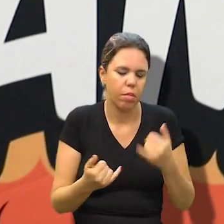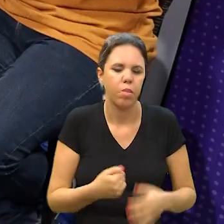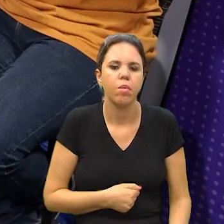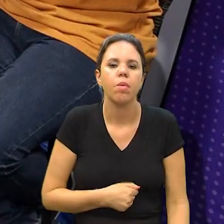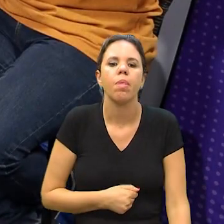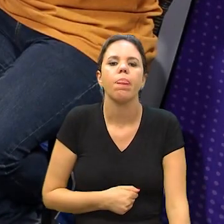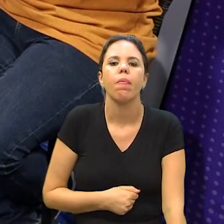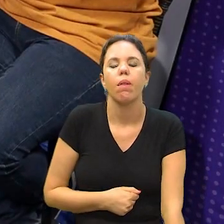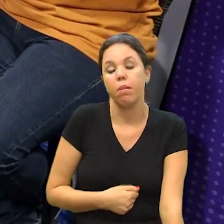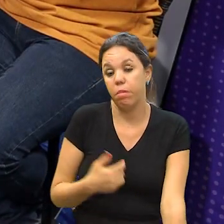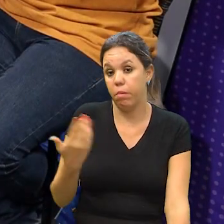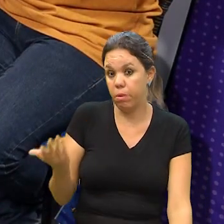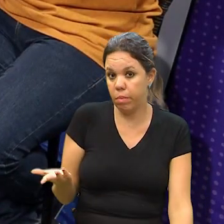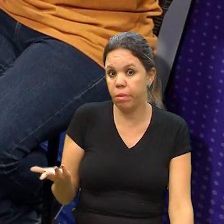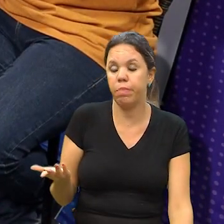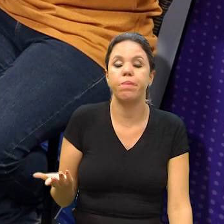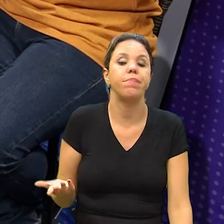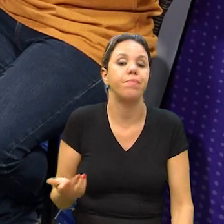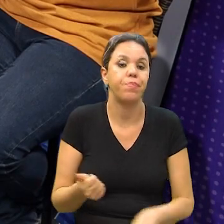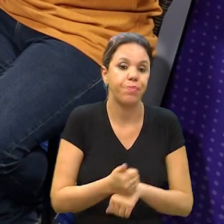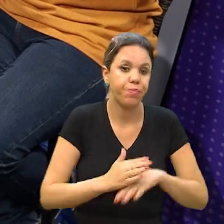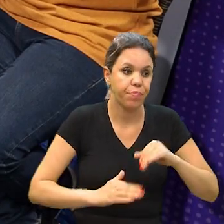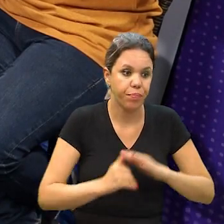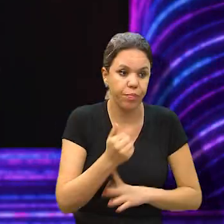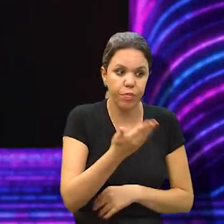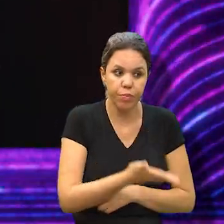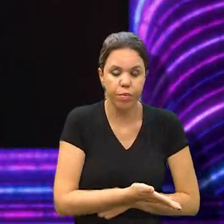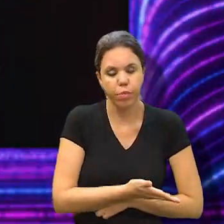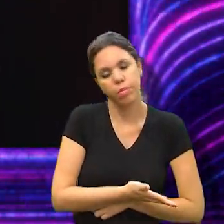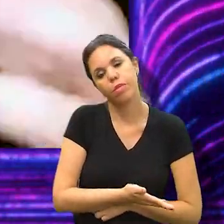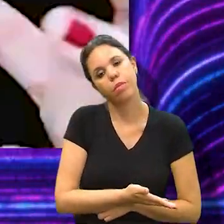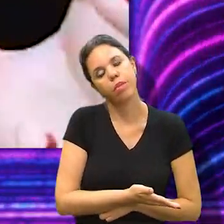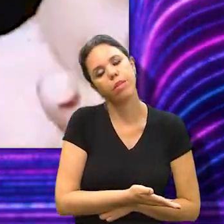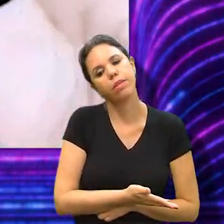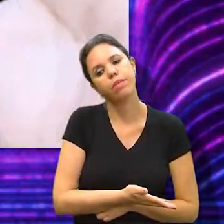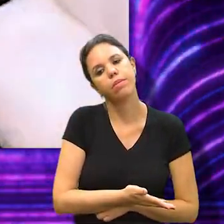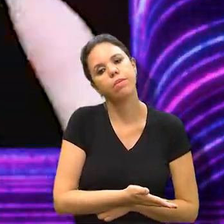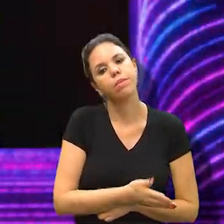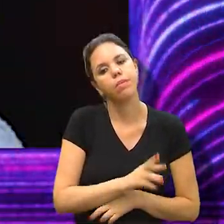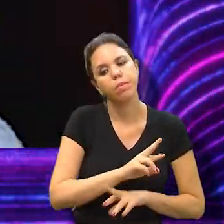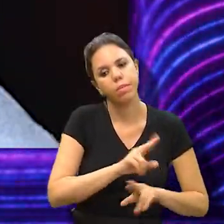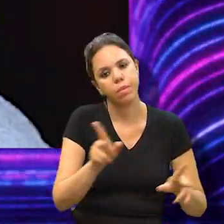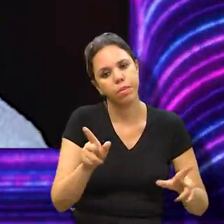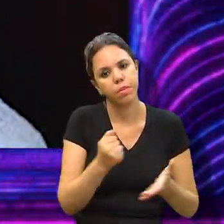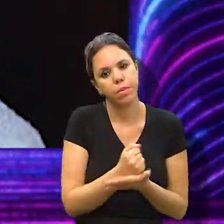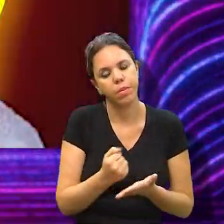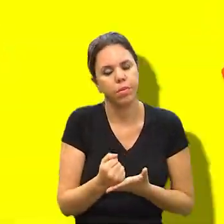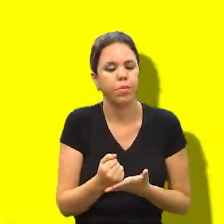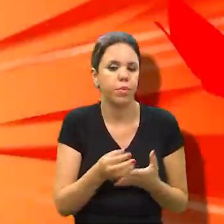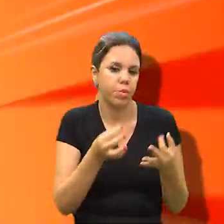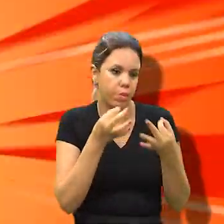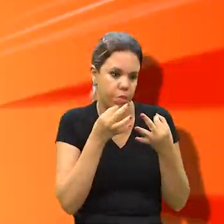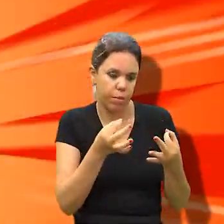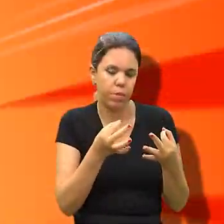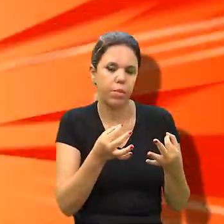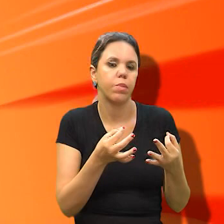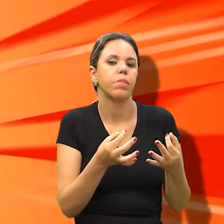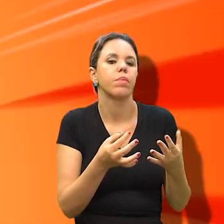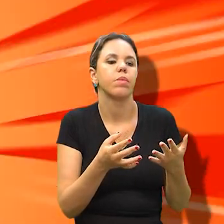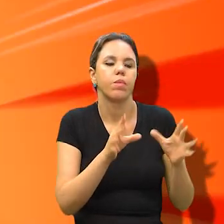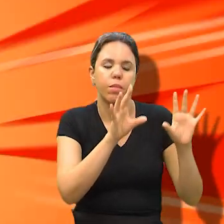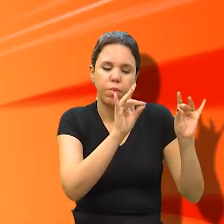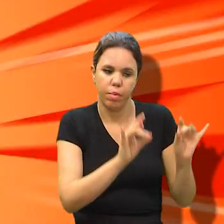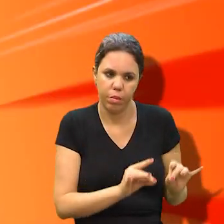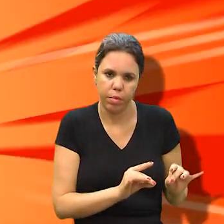são próximas? Então, esse profissional, ele está completamente contratado para prestar atenção